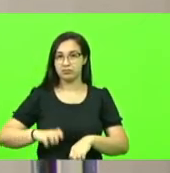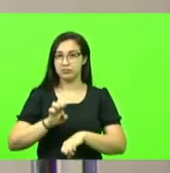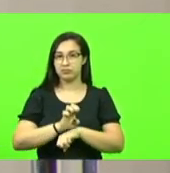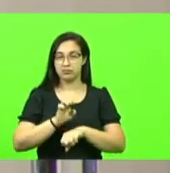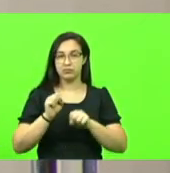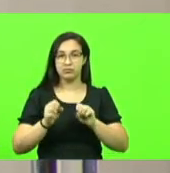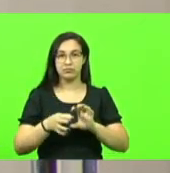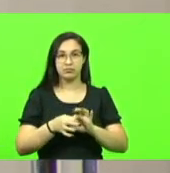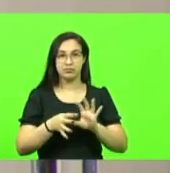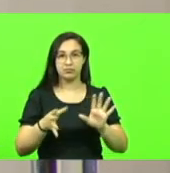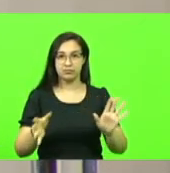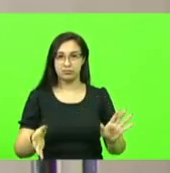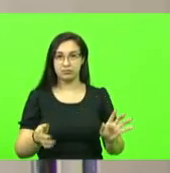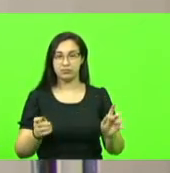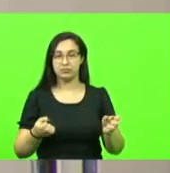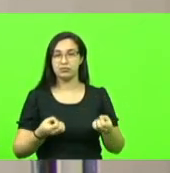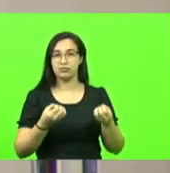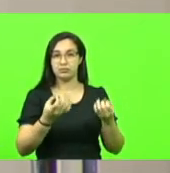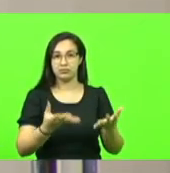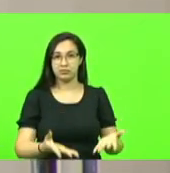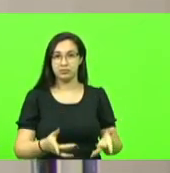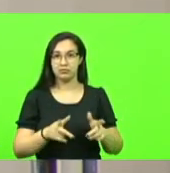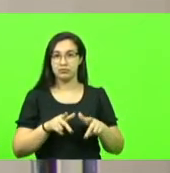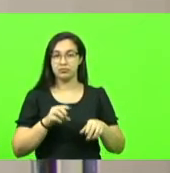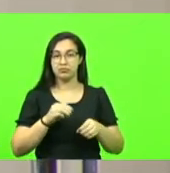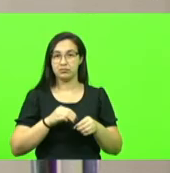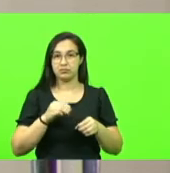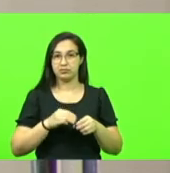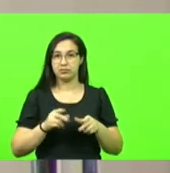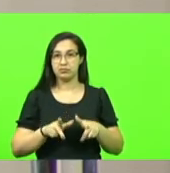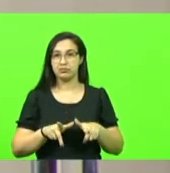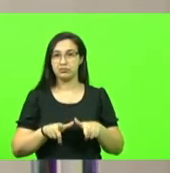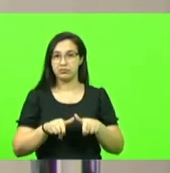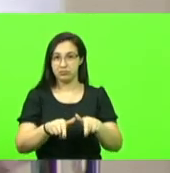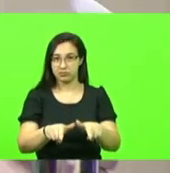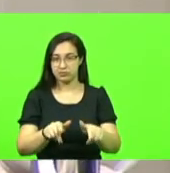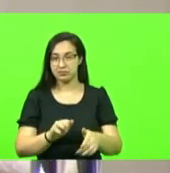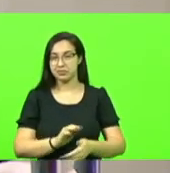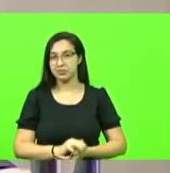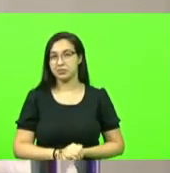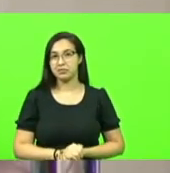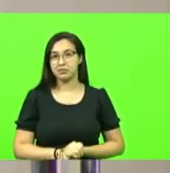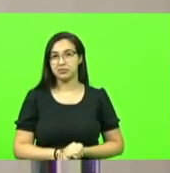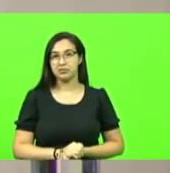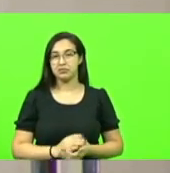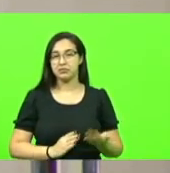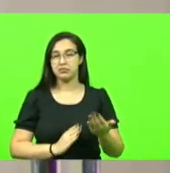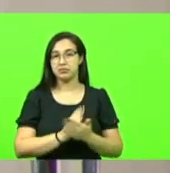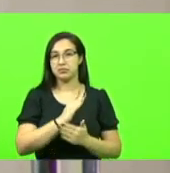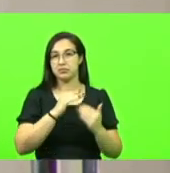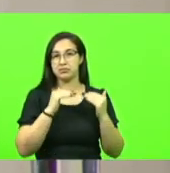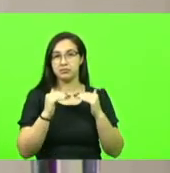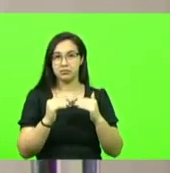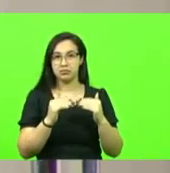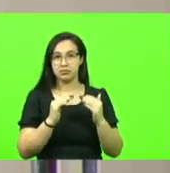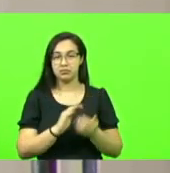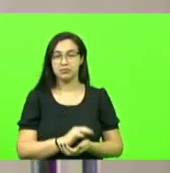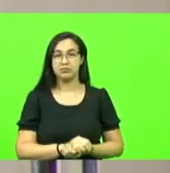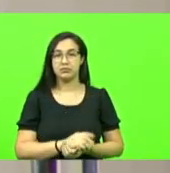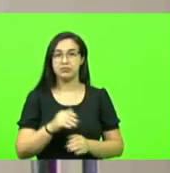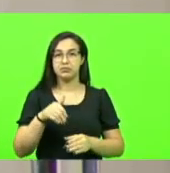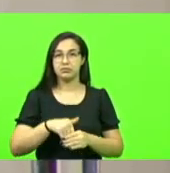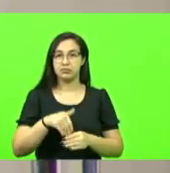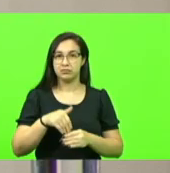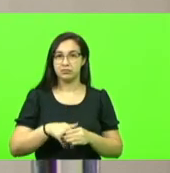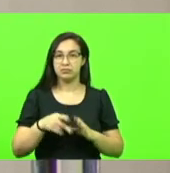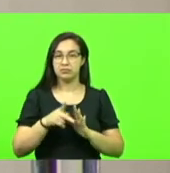de imóvel no município de Laguna. Deputados que aprovam, permaneçam como se encontram. Aprovado por unanimidade. Votação da redação